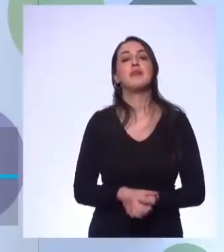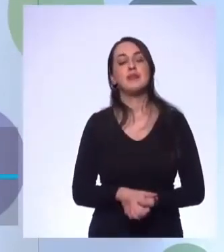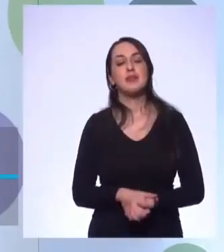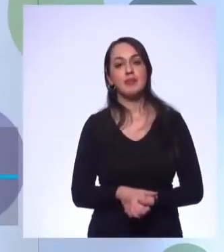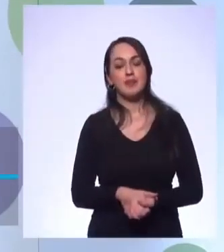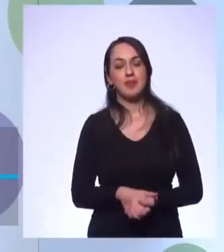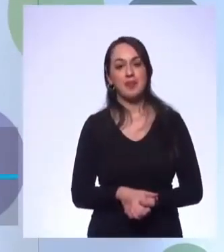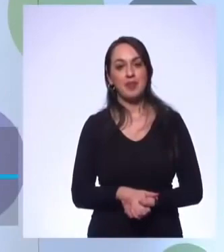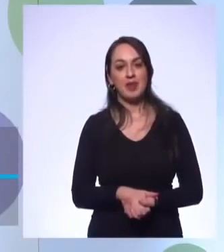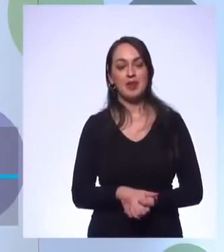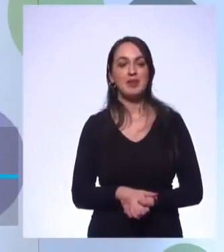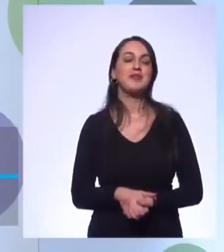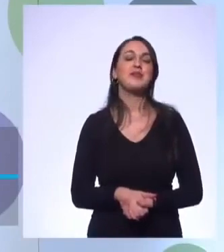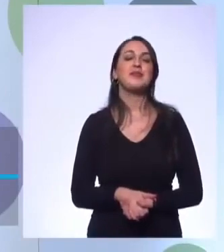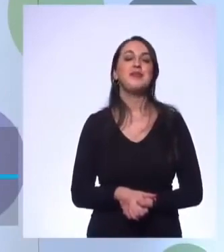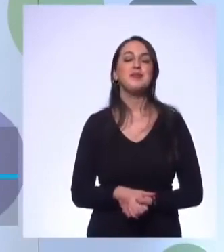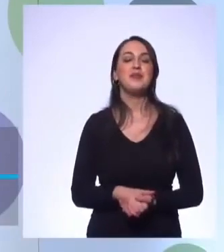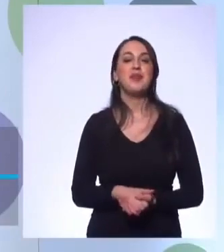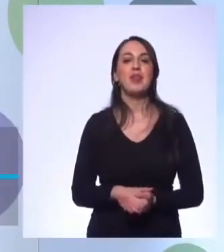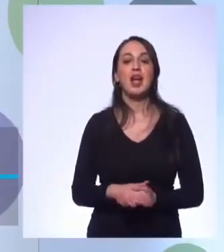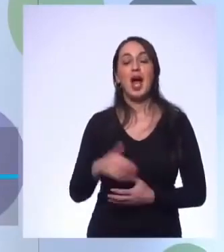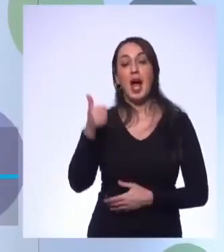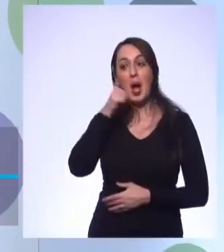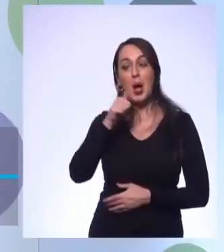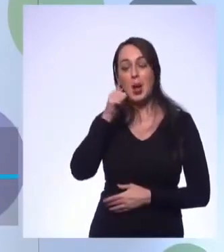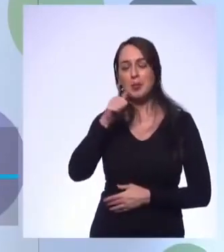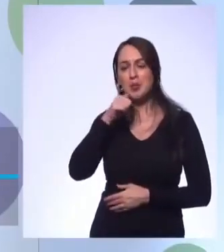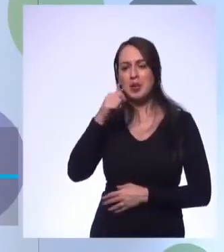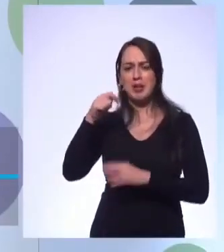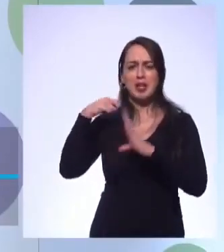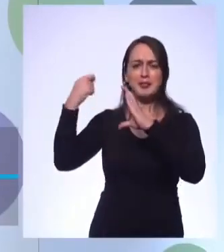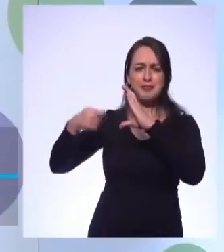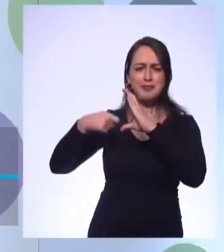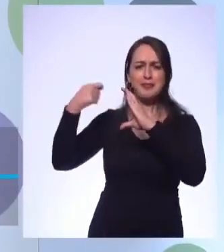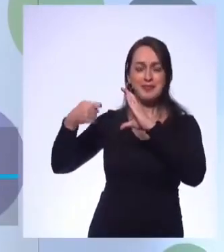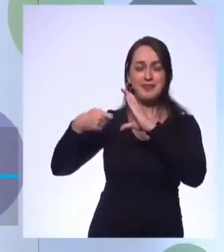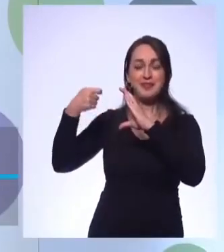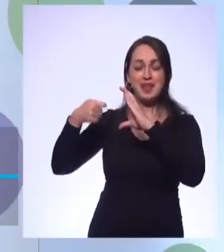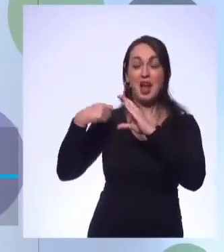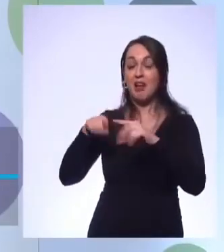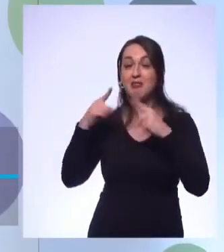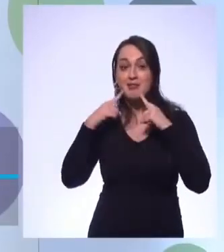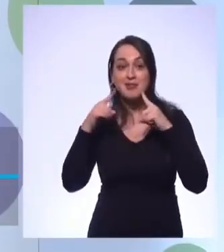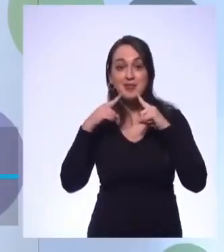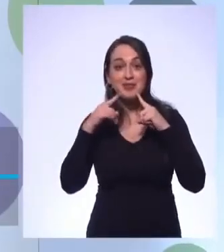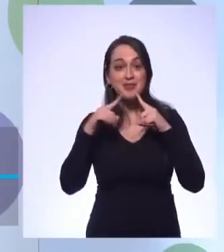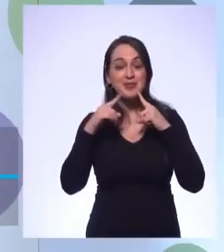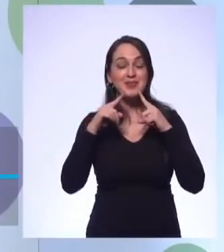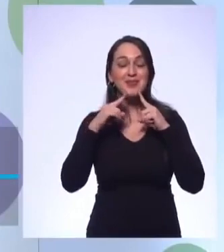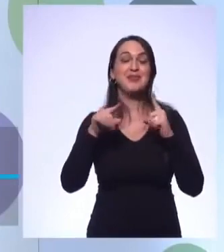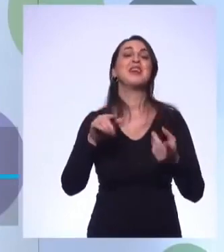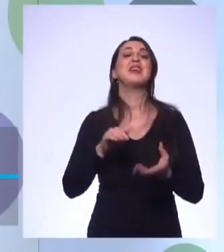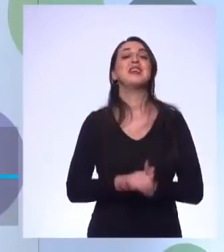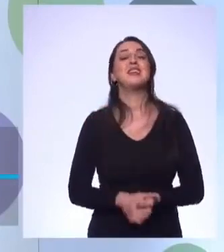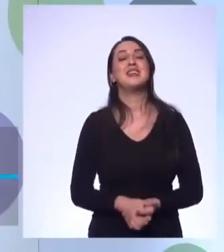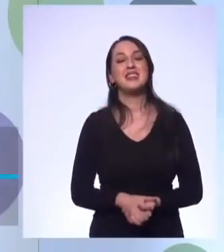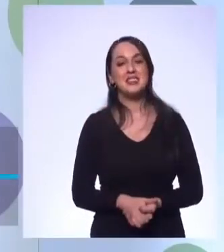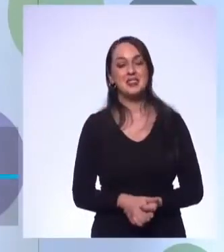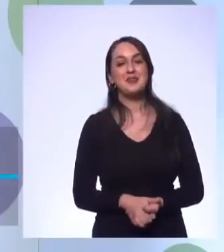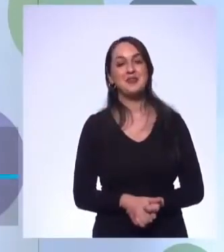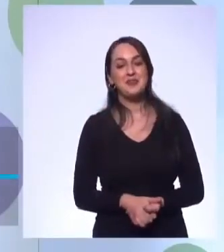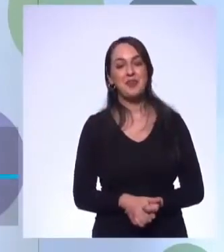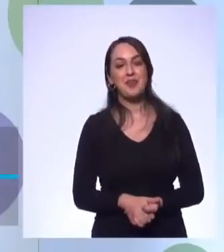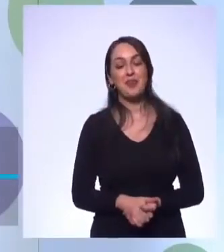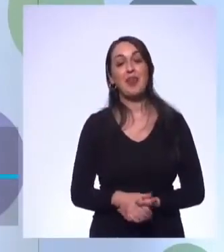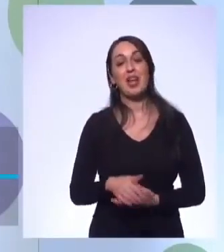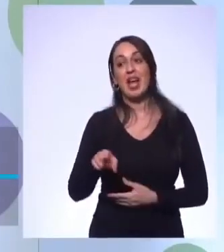para o canal Suricate Ceboso para eles me darem o direito autoral, mas eles nem sabem, nem me notaram. Nem sabem que eu existo. Acontece às vezes isso aí, né?